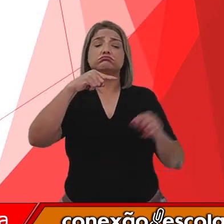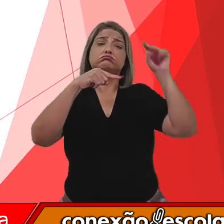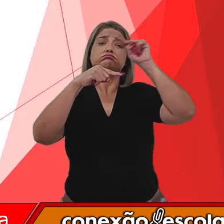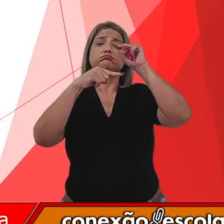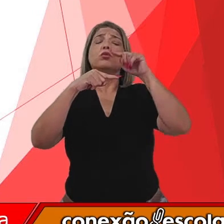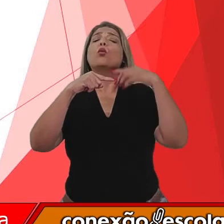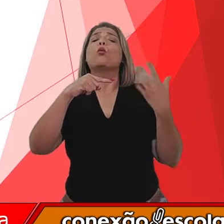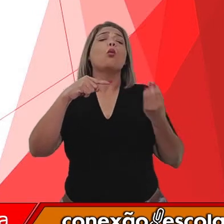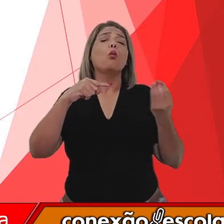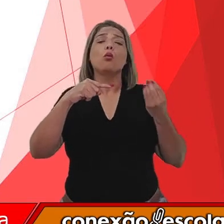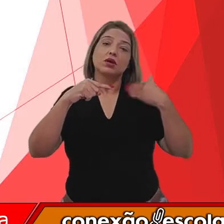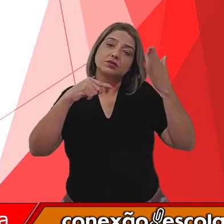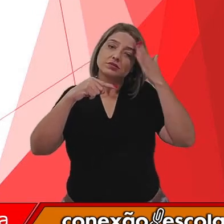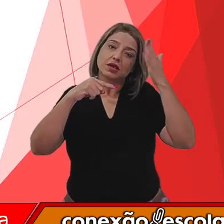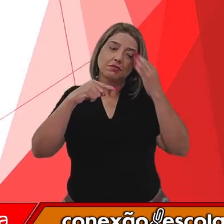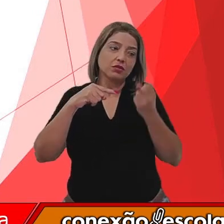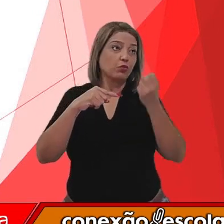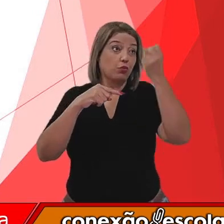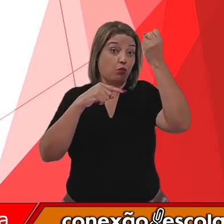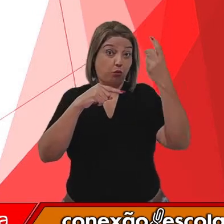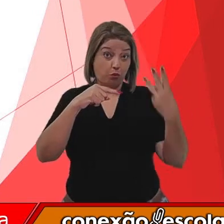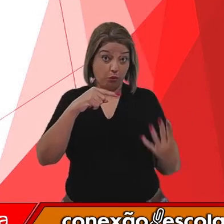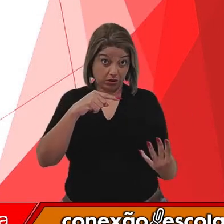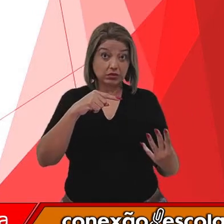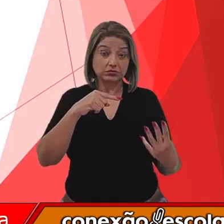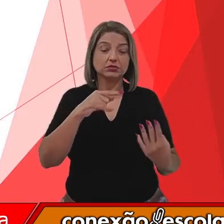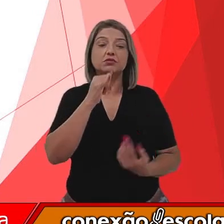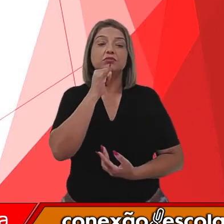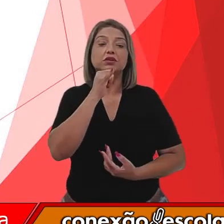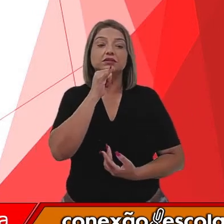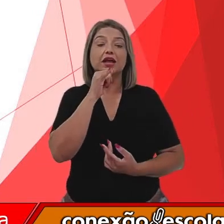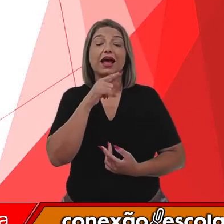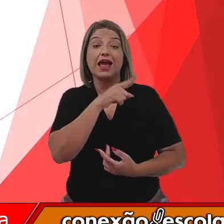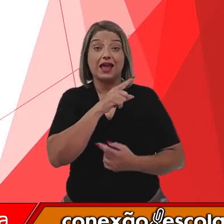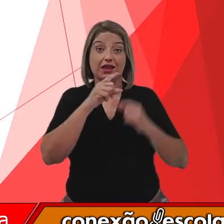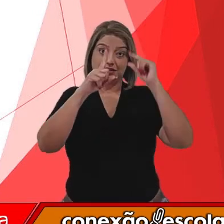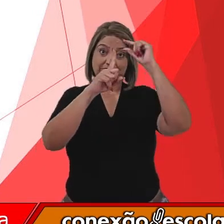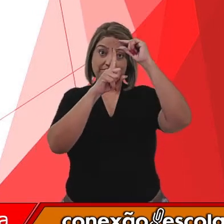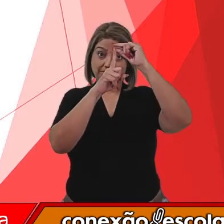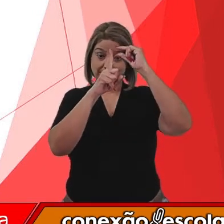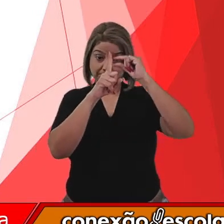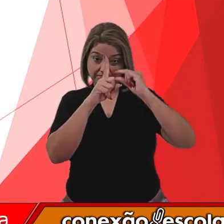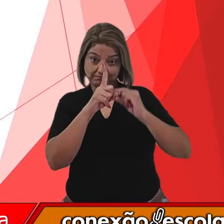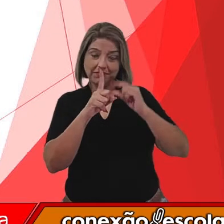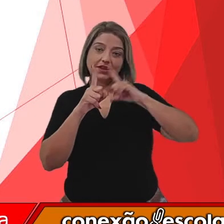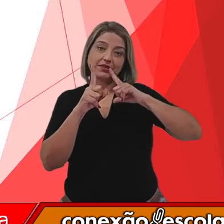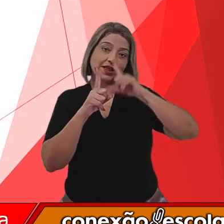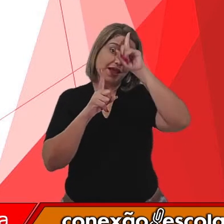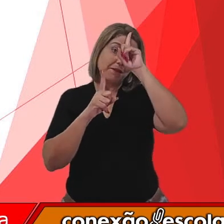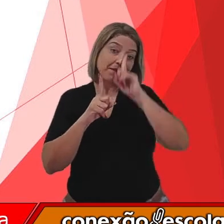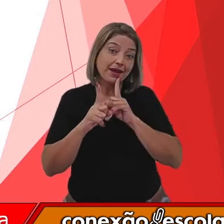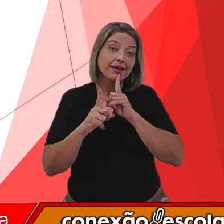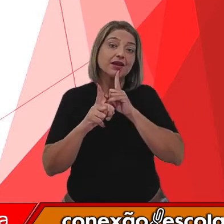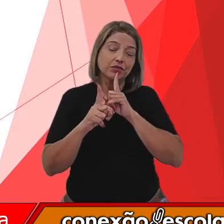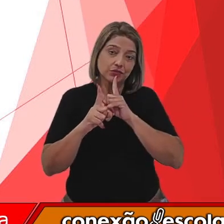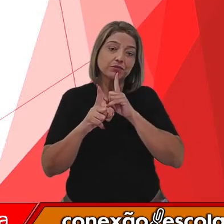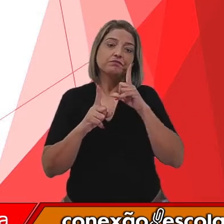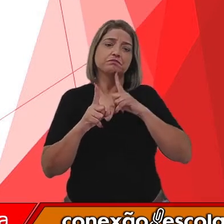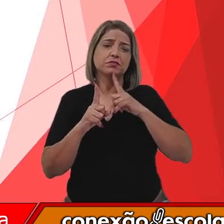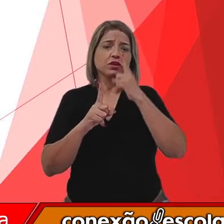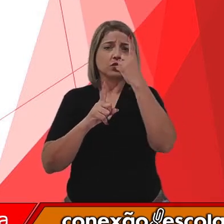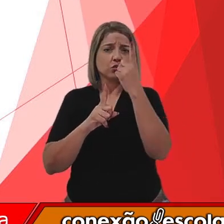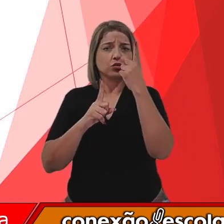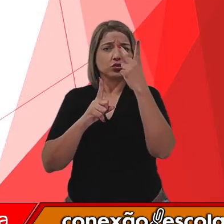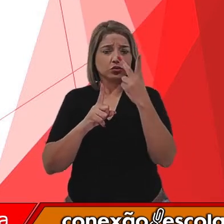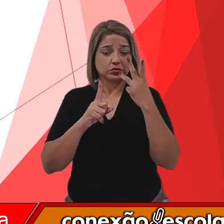fração. Quantas partes de amarelo nós temos? 1, 2, 3,